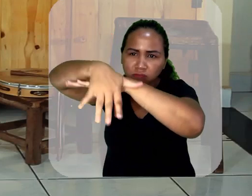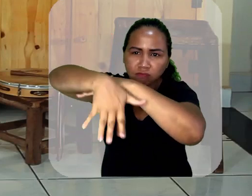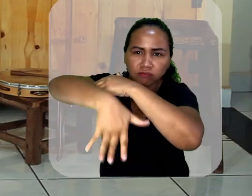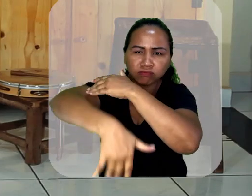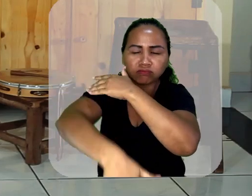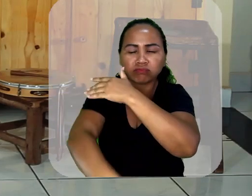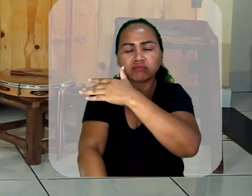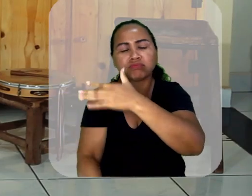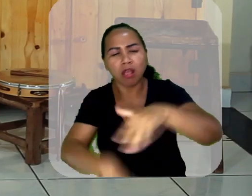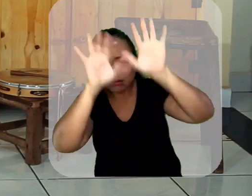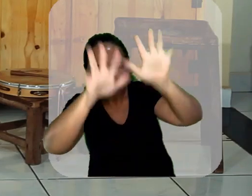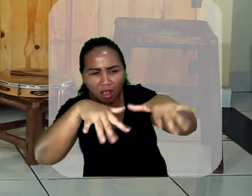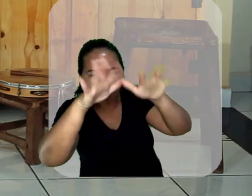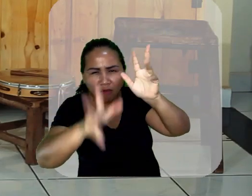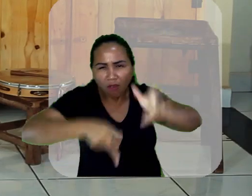salve os ribeirinhos,